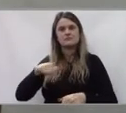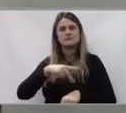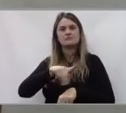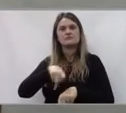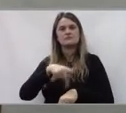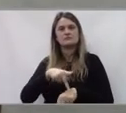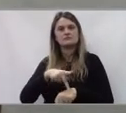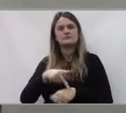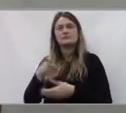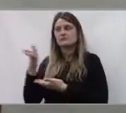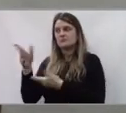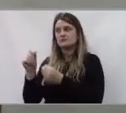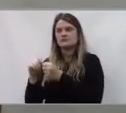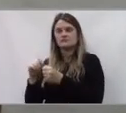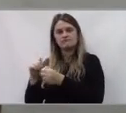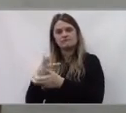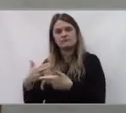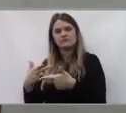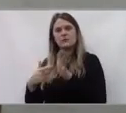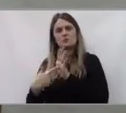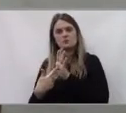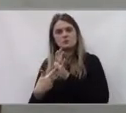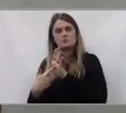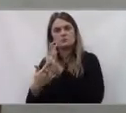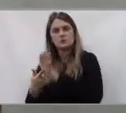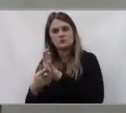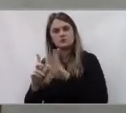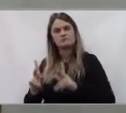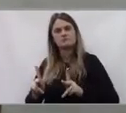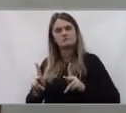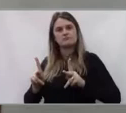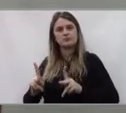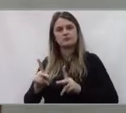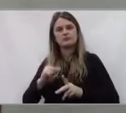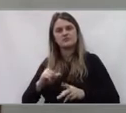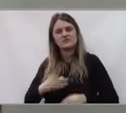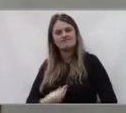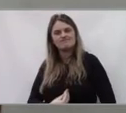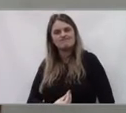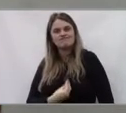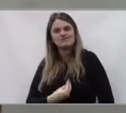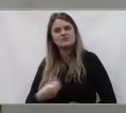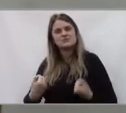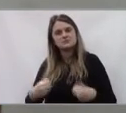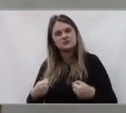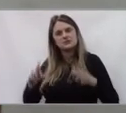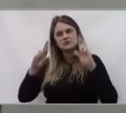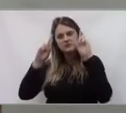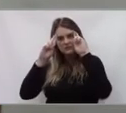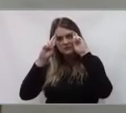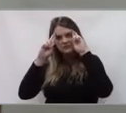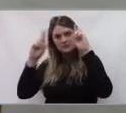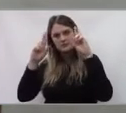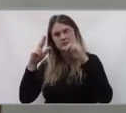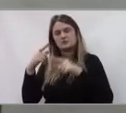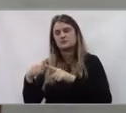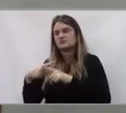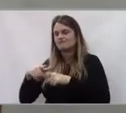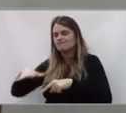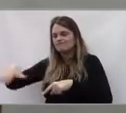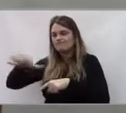a partir do que vocês fizeram. A demonstração de que o povo está vivo e precisa ser respeitado, a partir de